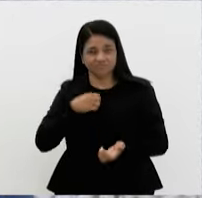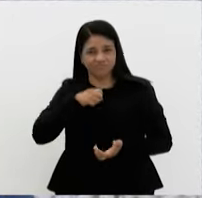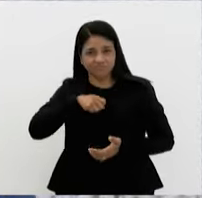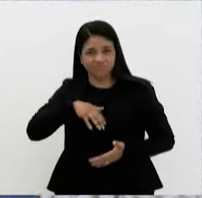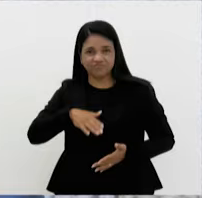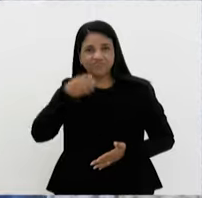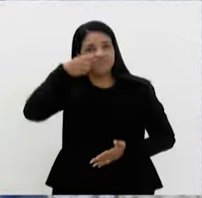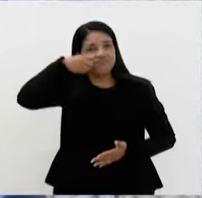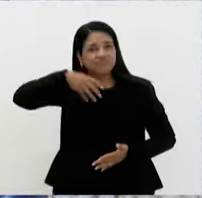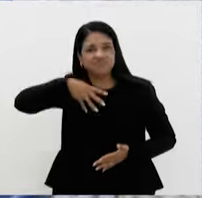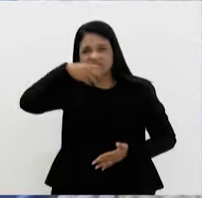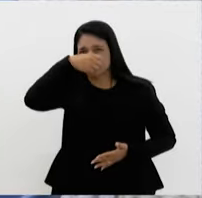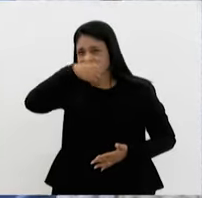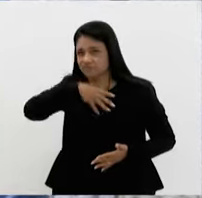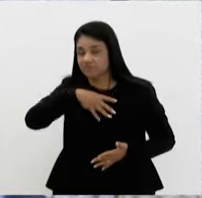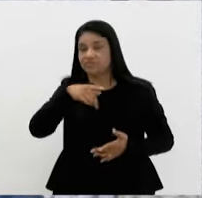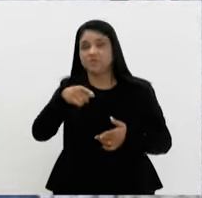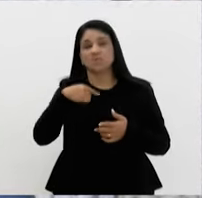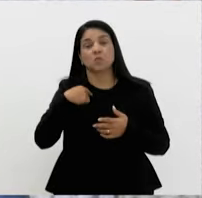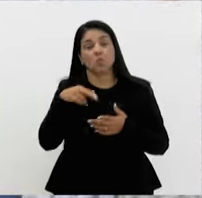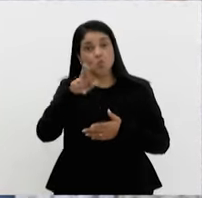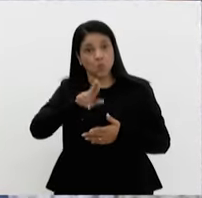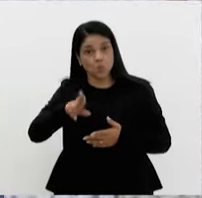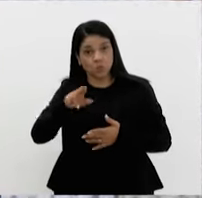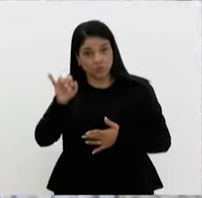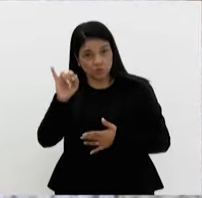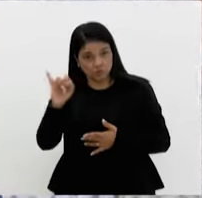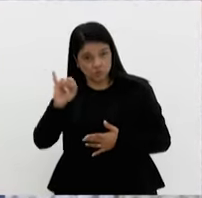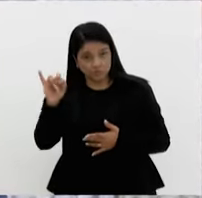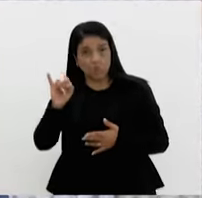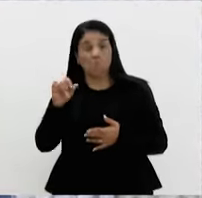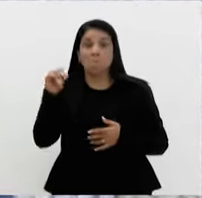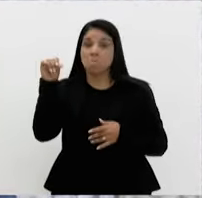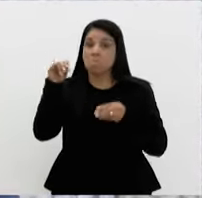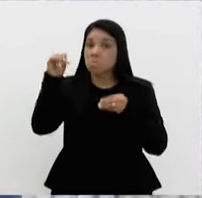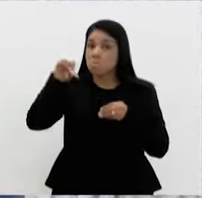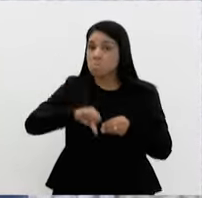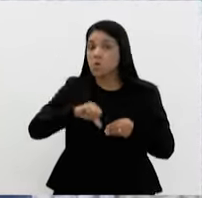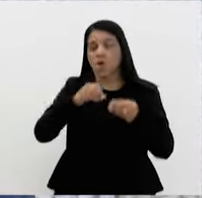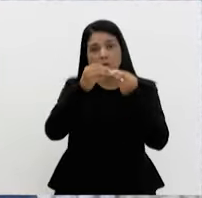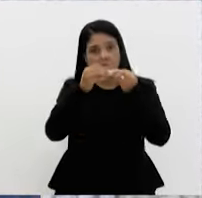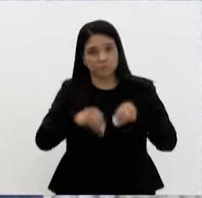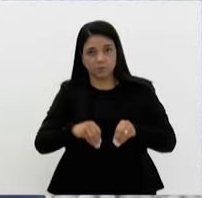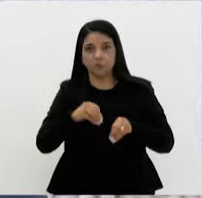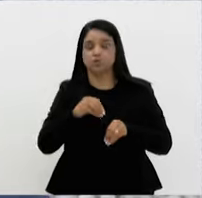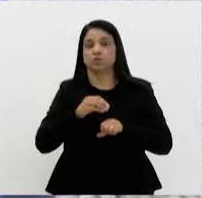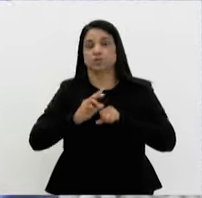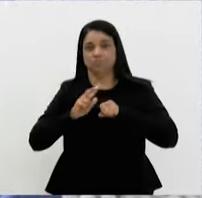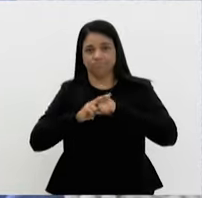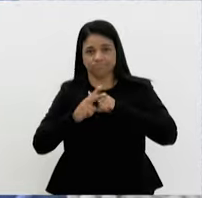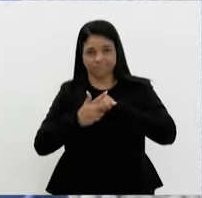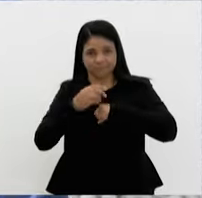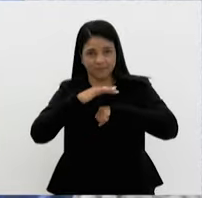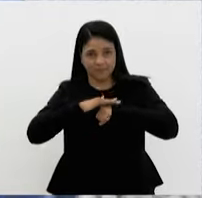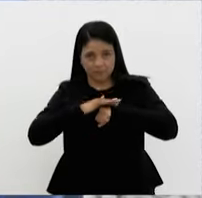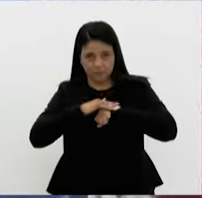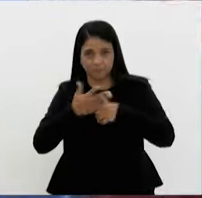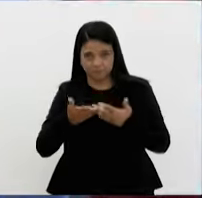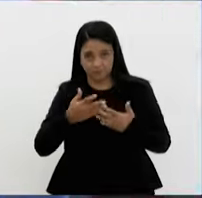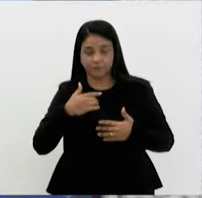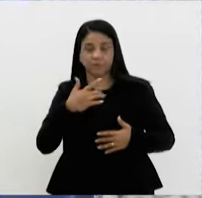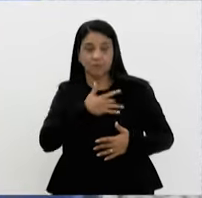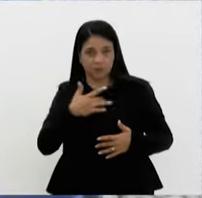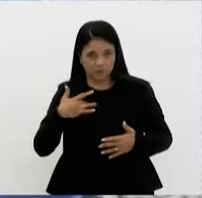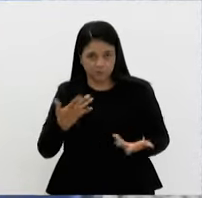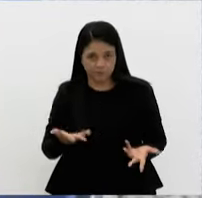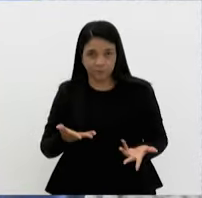medicação pode fazer com que piore esses sintomas e, de certa forma, acabe entrando na